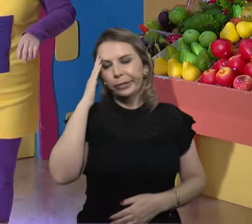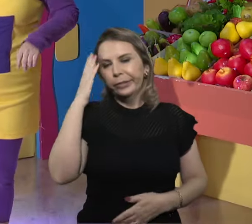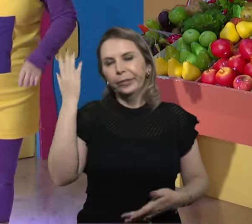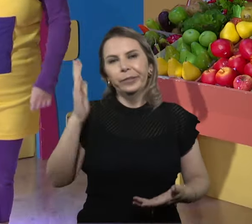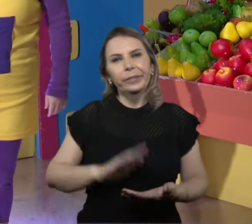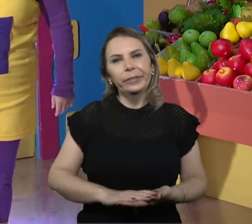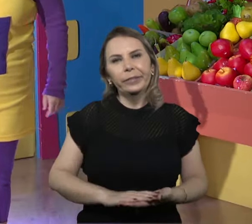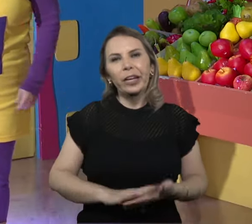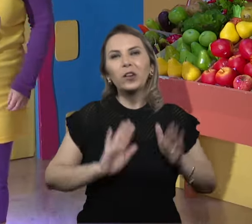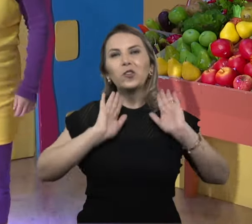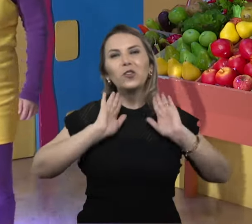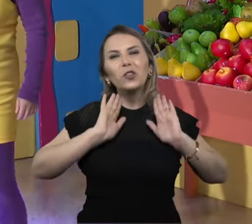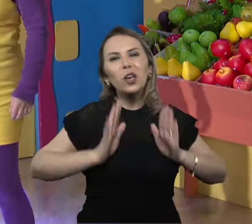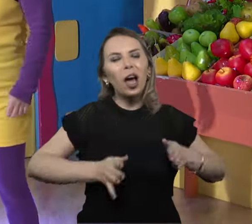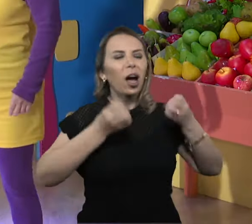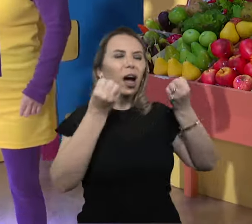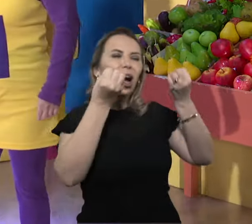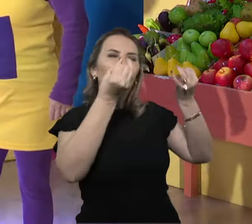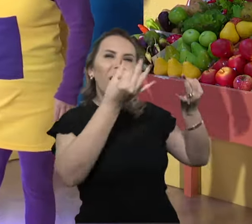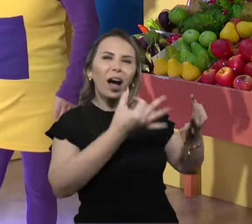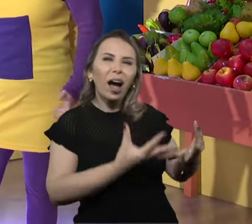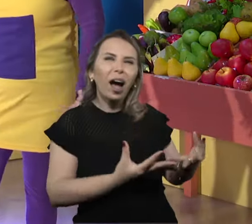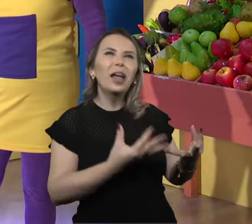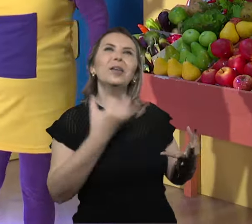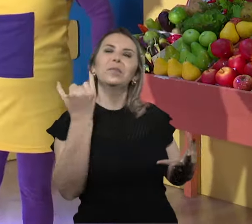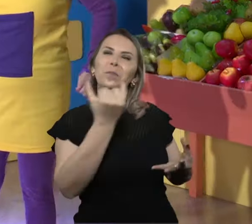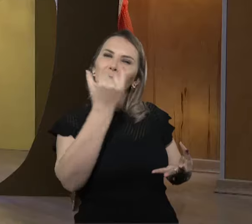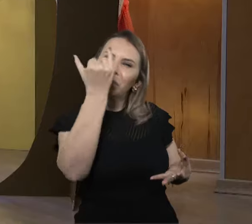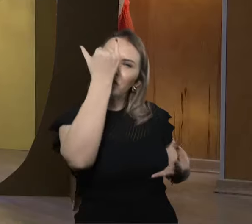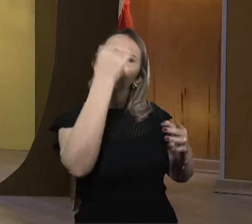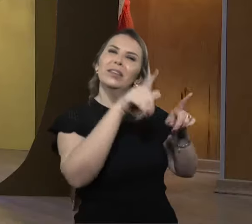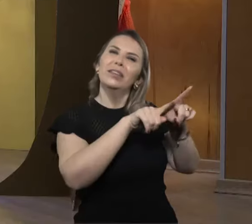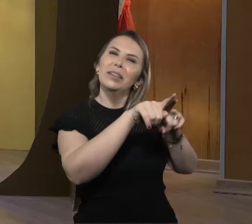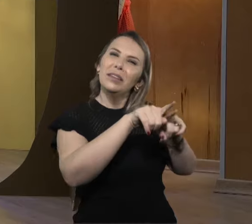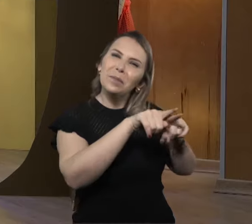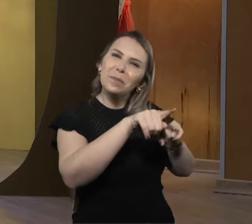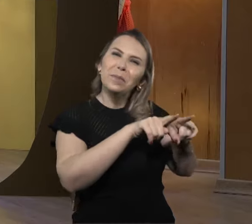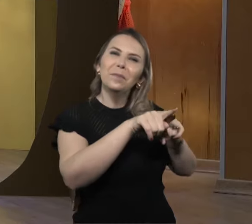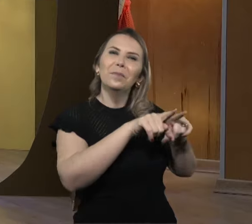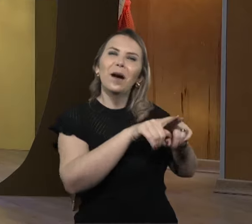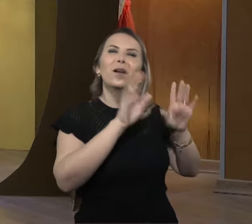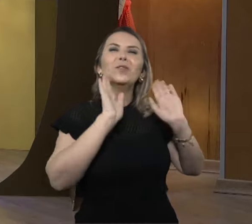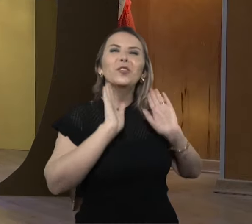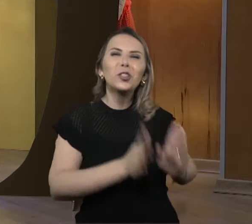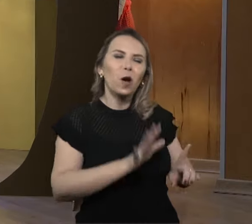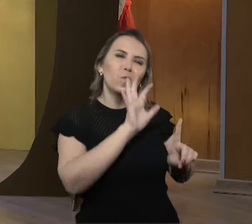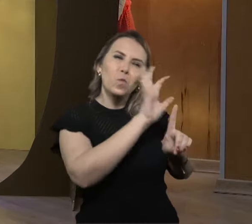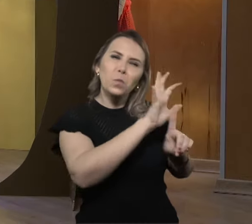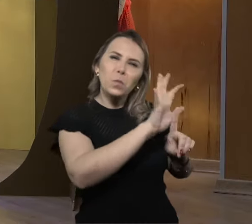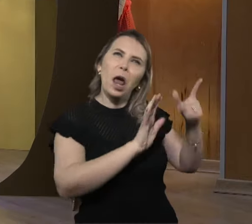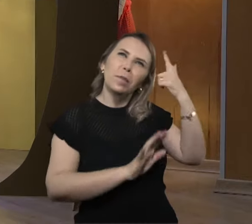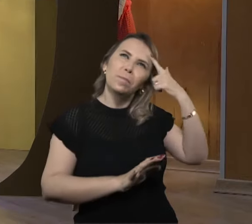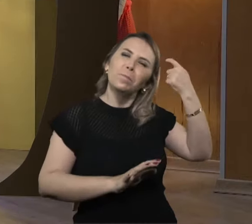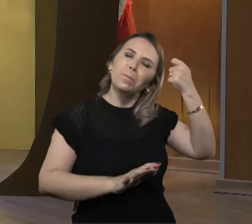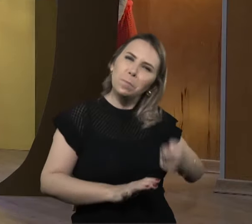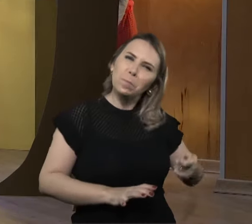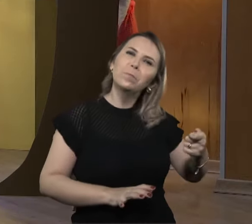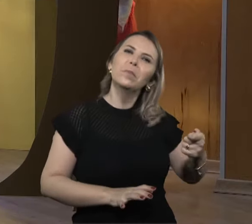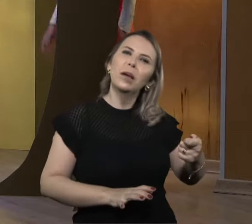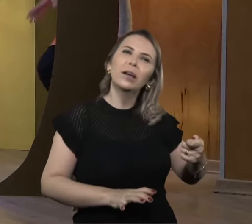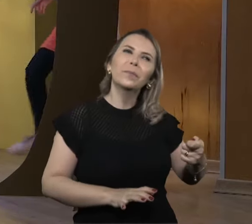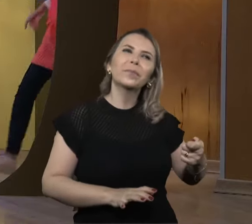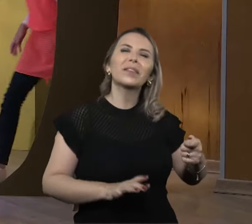Ai, não, viu? Eu acabei de falar pra uma o quanto é bom ter irmãos e acabei de convencer